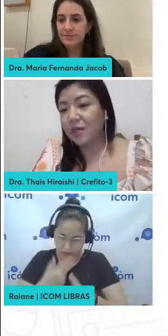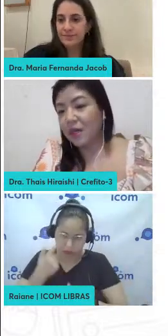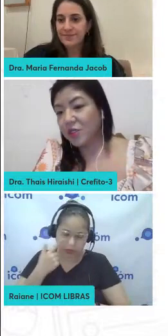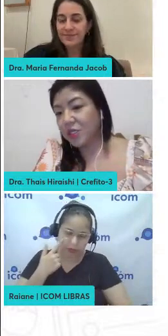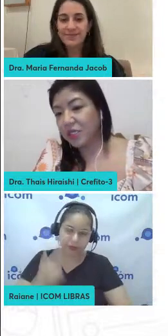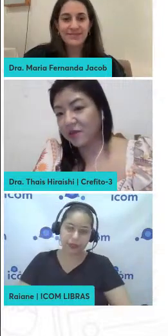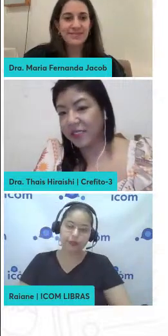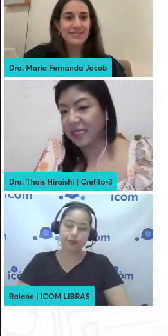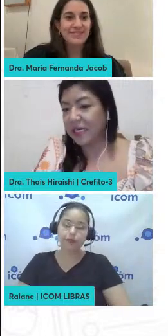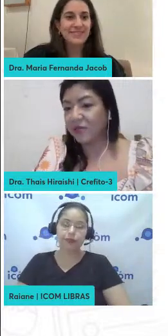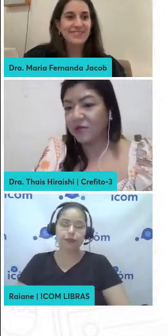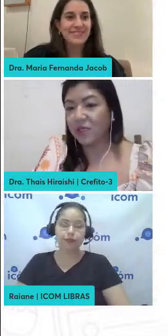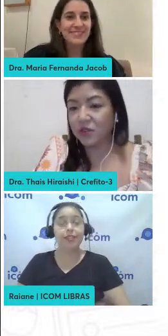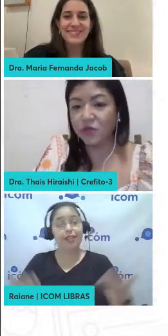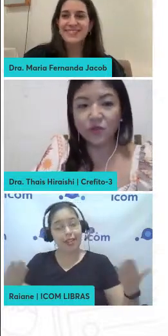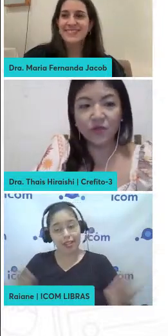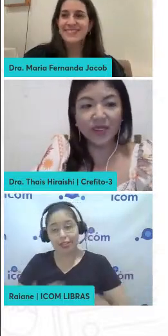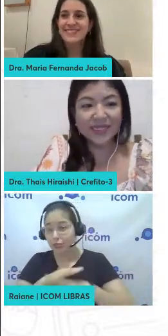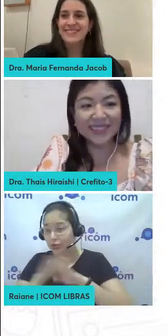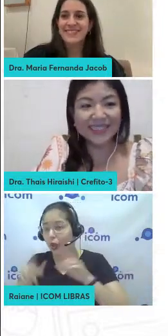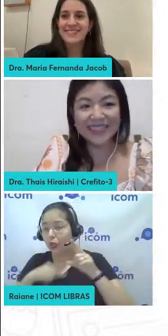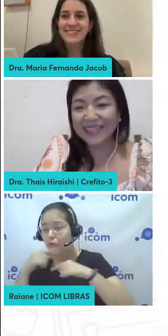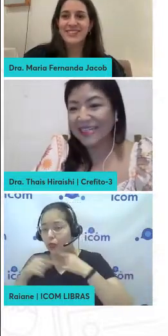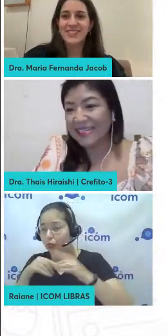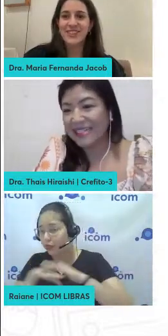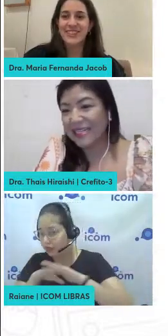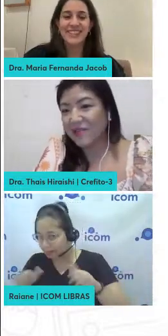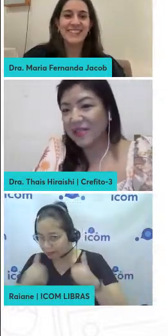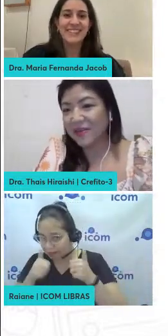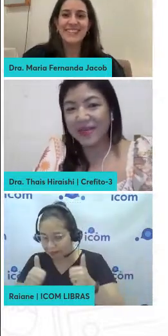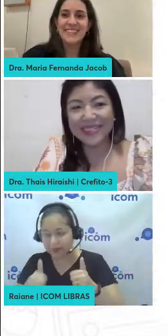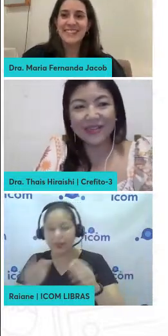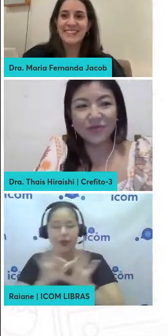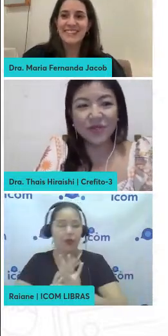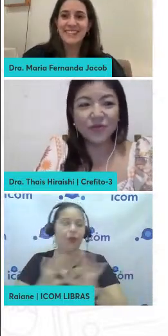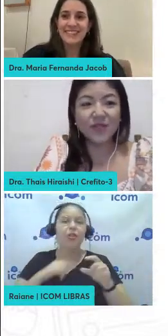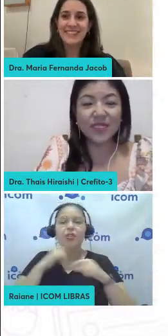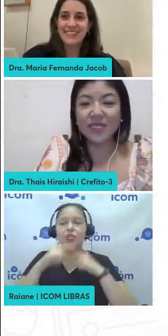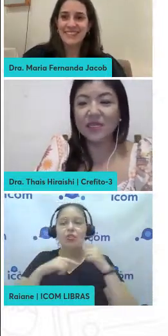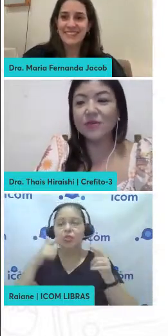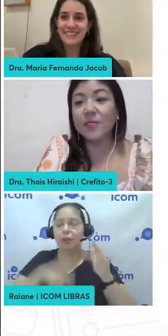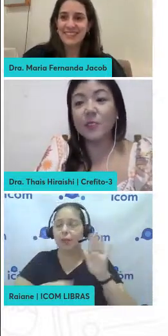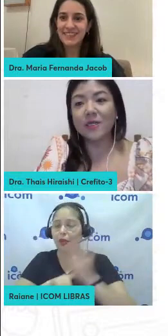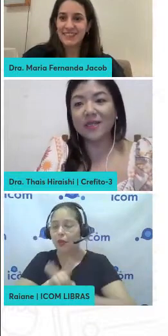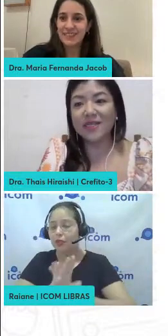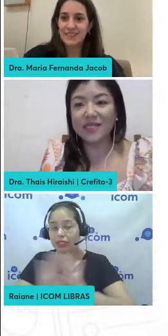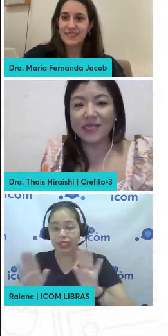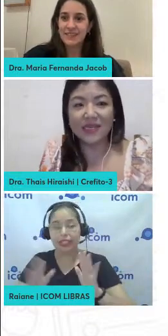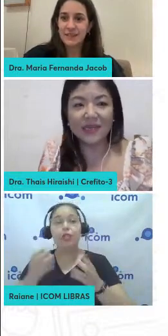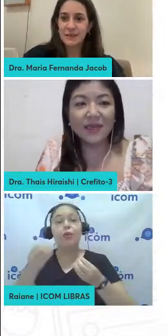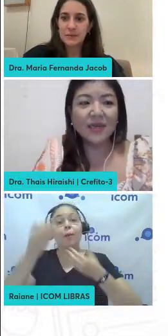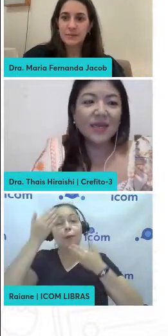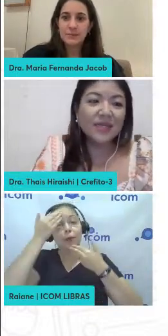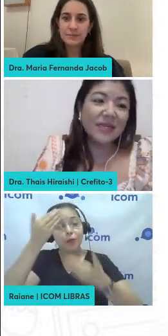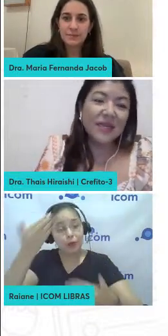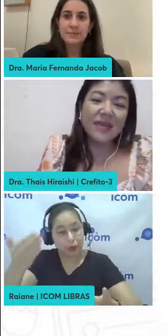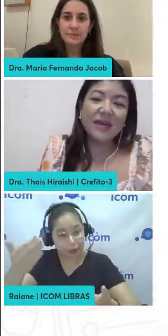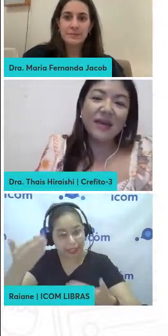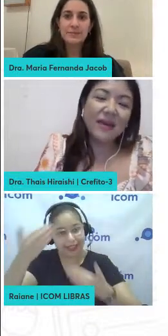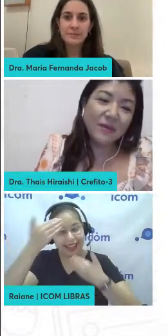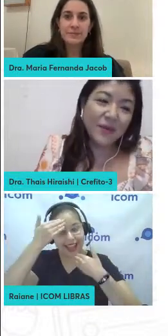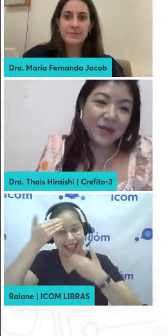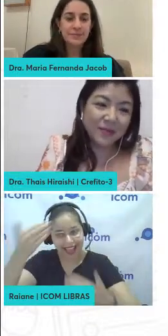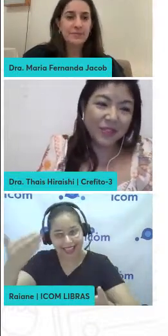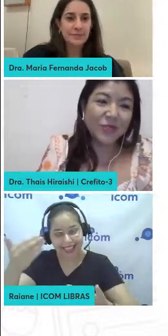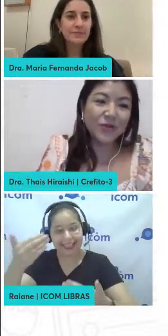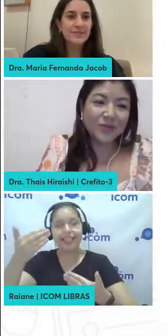Exatamente. Acho que, então, encerraram-se as dúvidas, né? Não tem mais nenhuma dúvida aqui. Gostaria de agradecer,